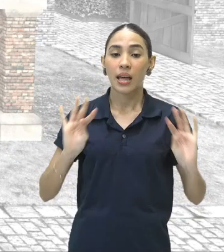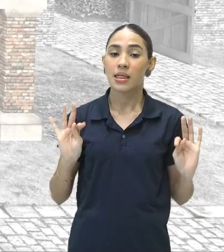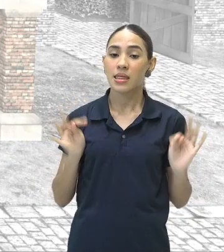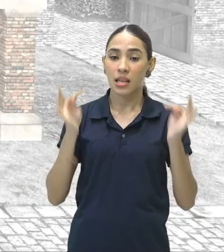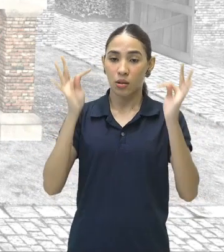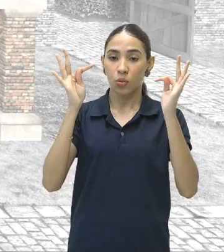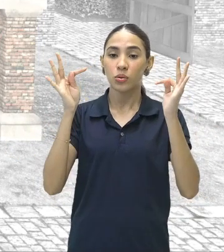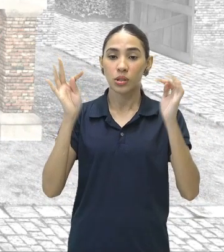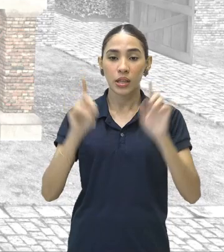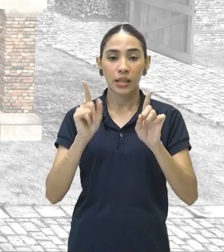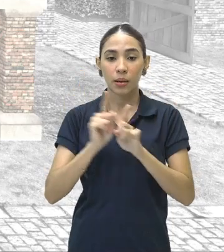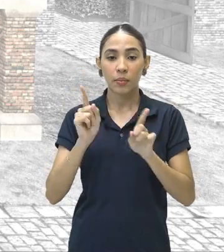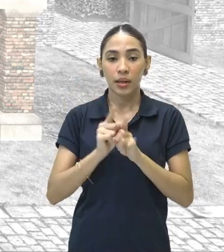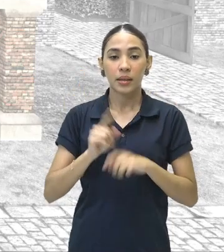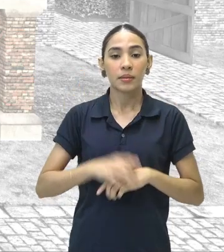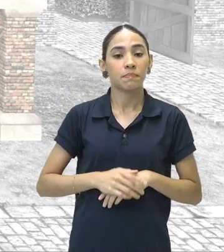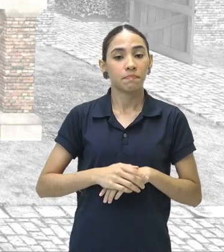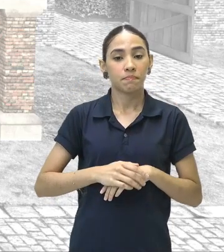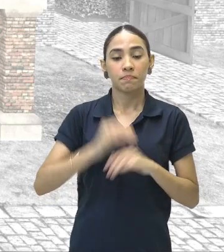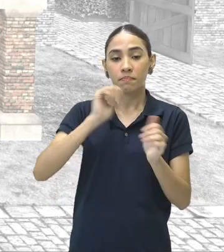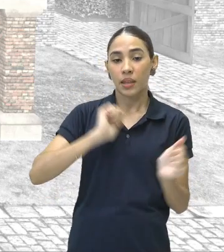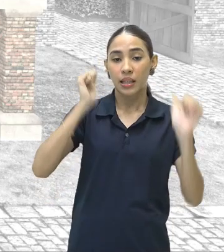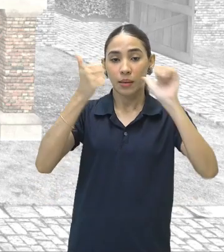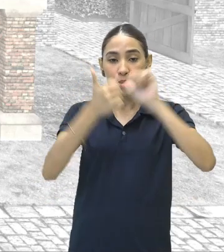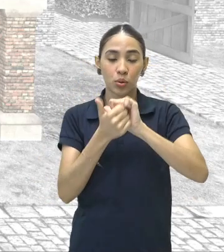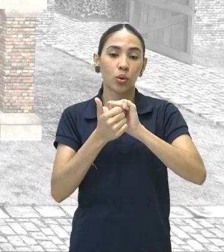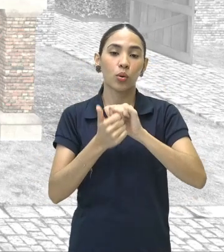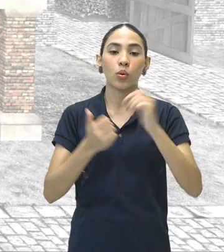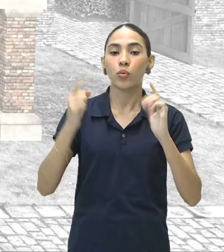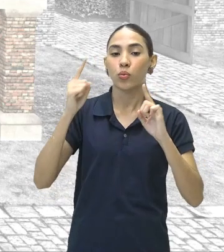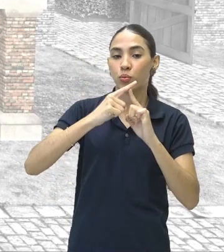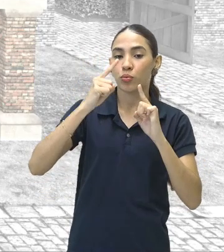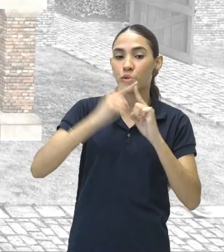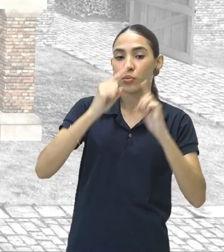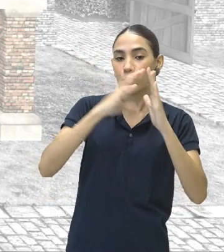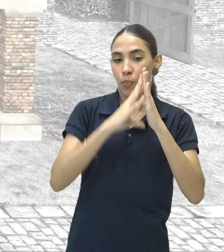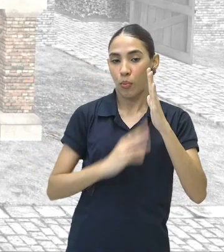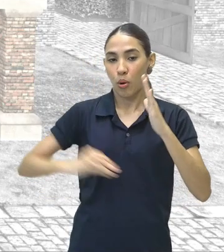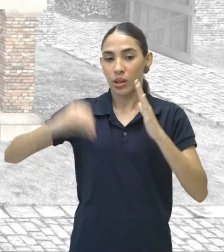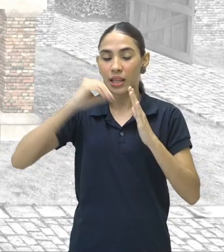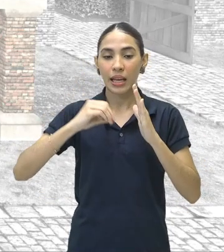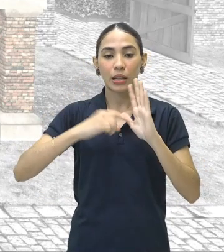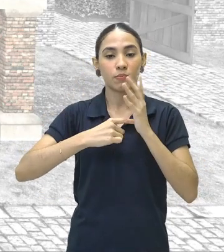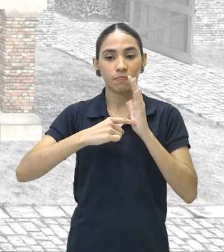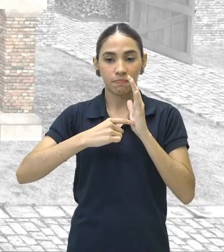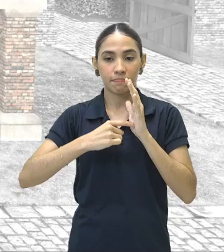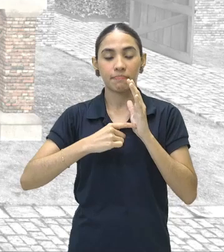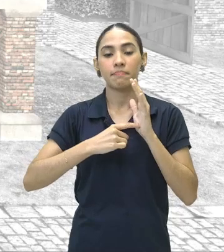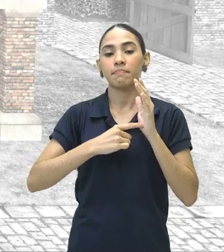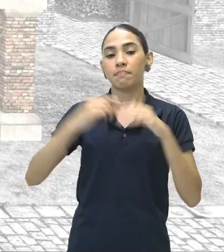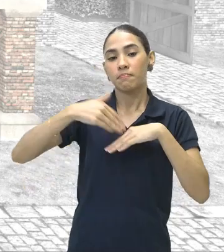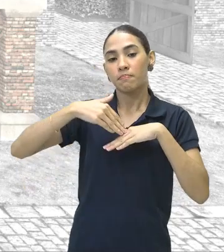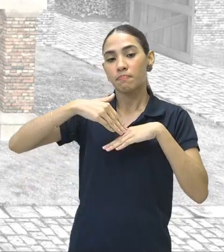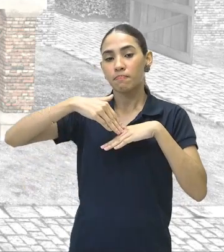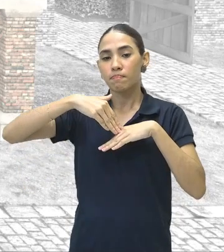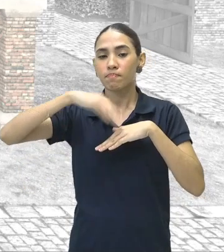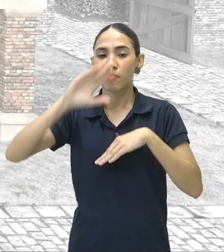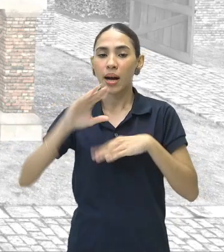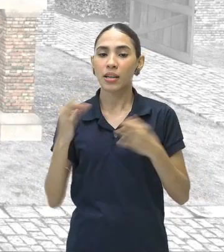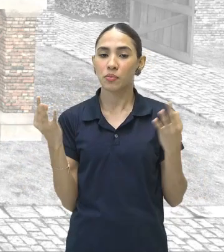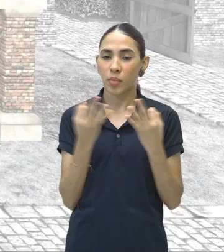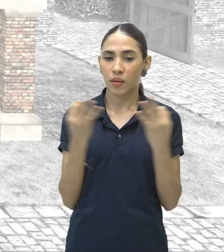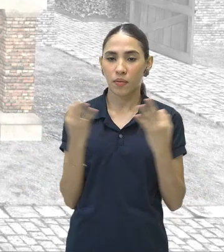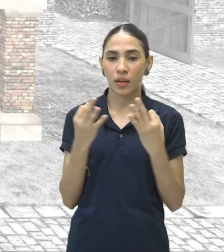tecnologia, aprimorou o design de máquinas pré-existentes, tornando-as muito mais